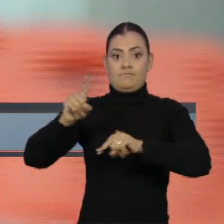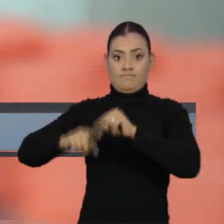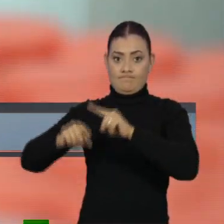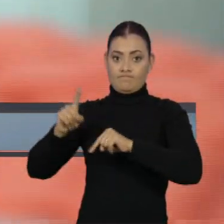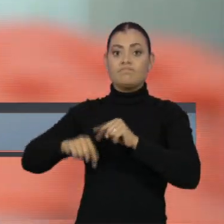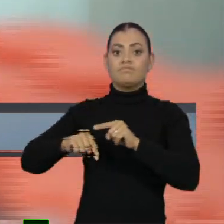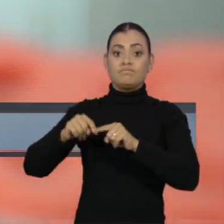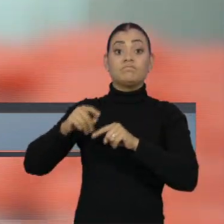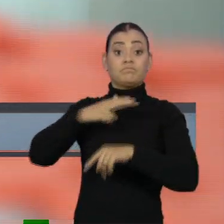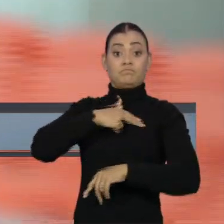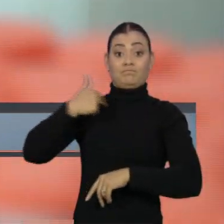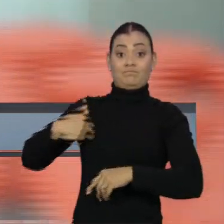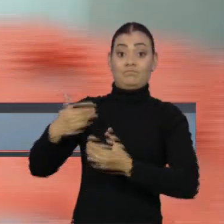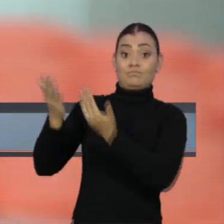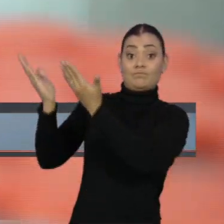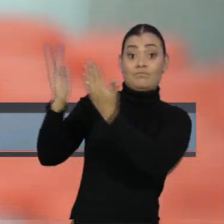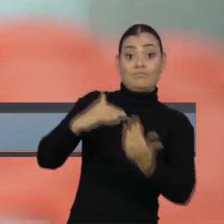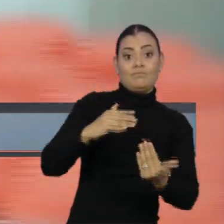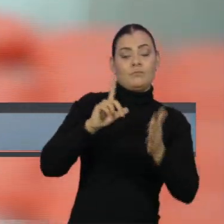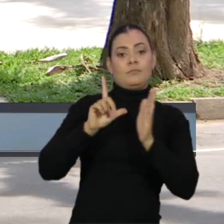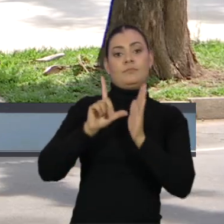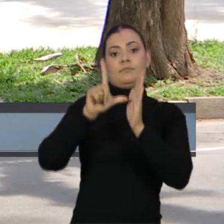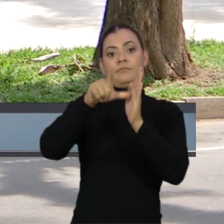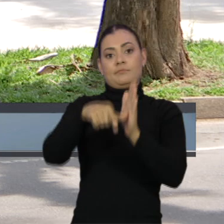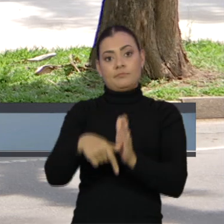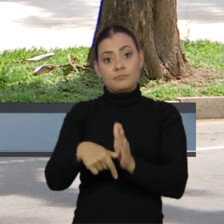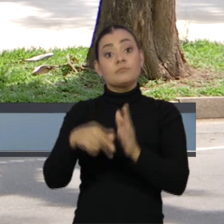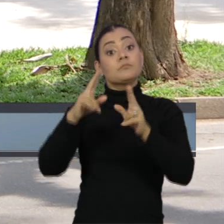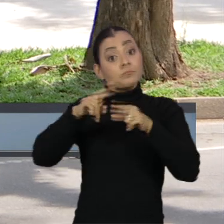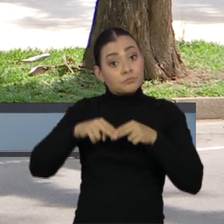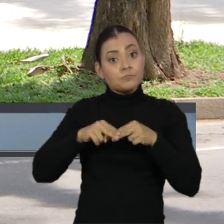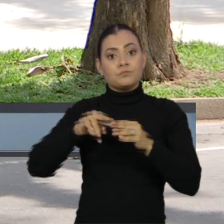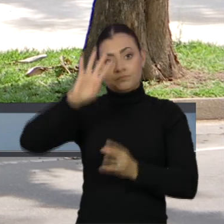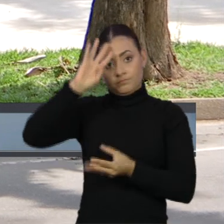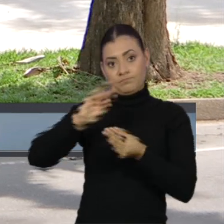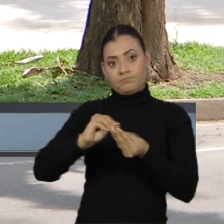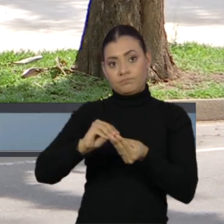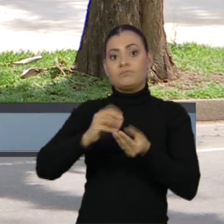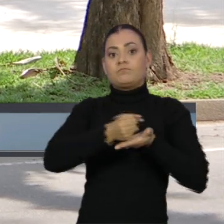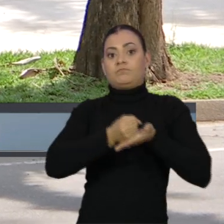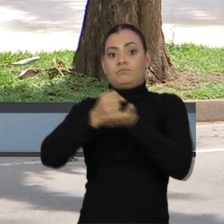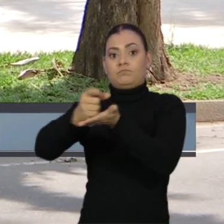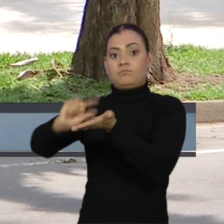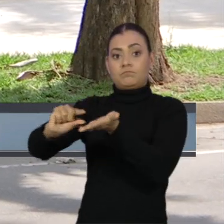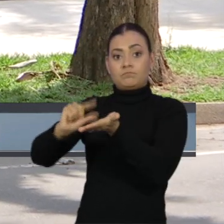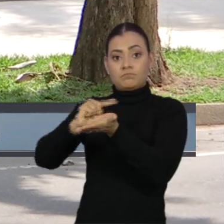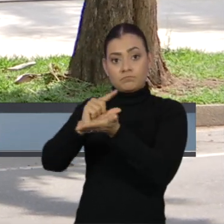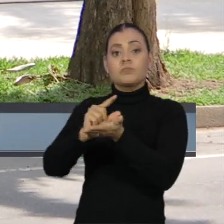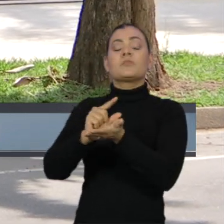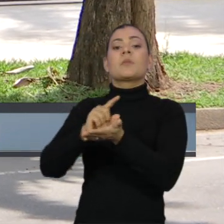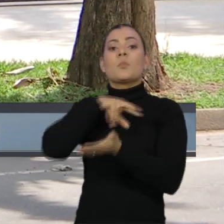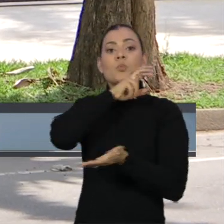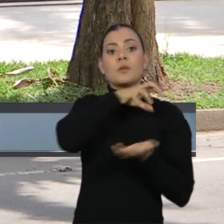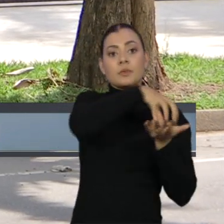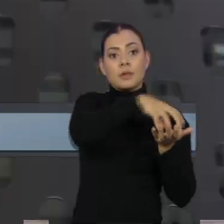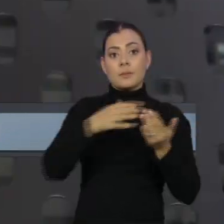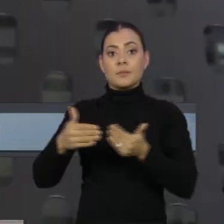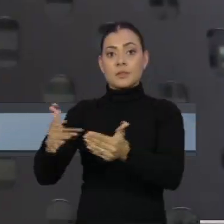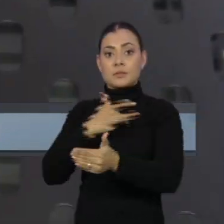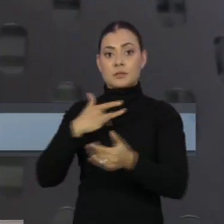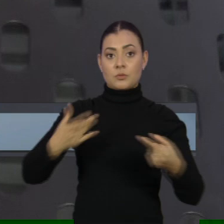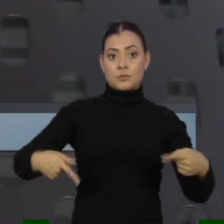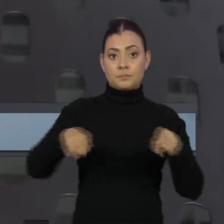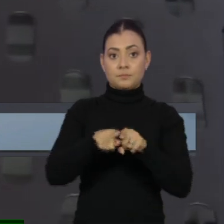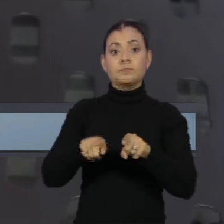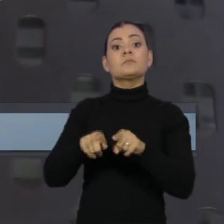farmacêuticos que vem da China atrasaram as entregas a conclusão do pedido do Instituto Butantan como o Ministério da Saúde